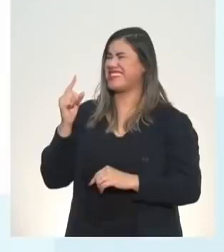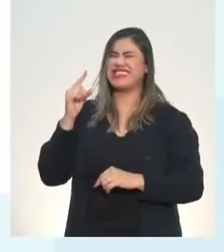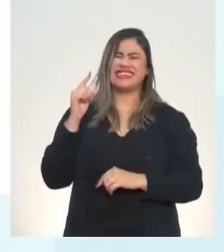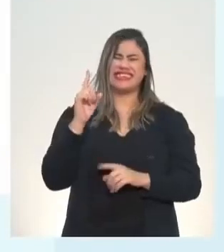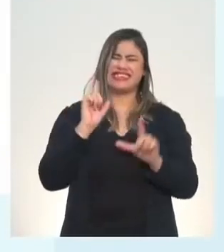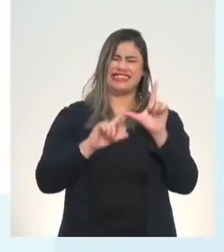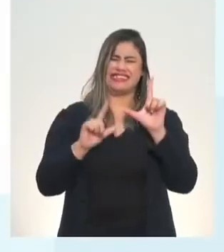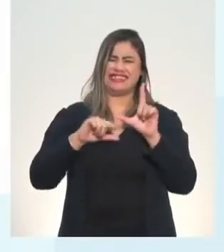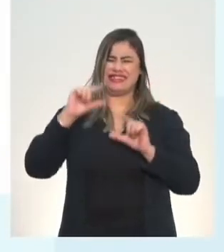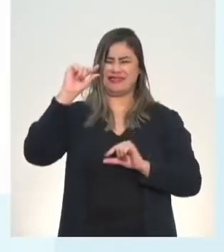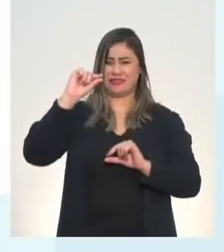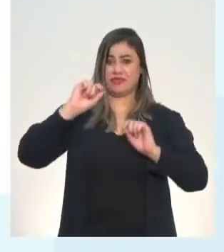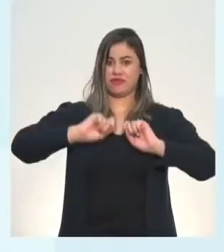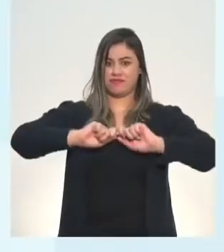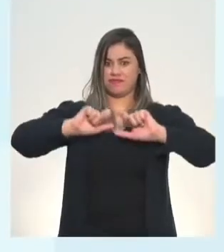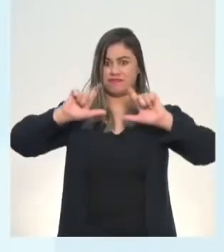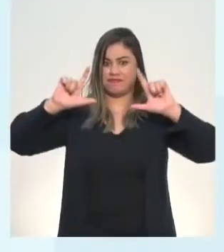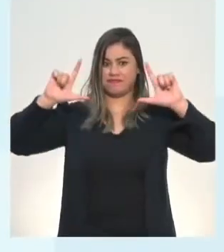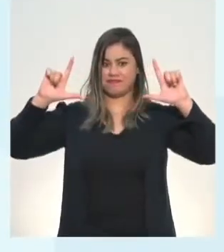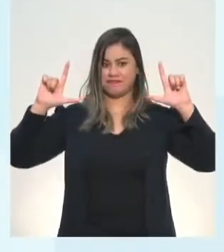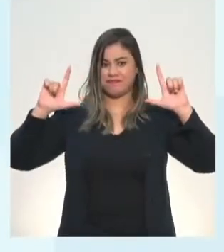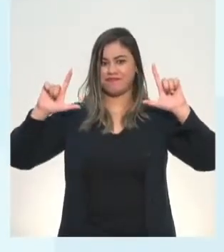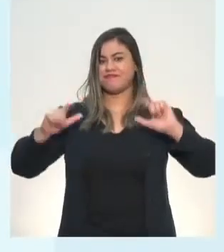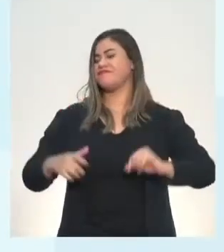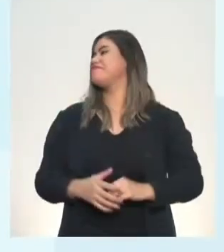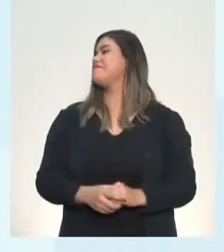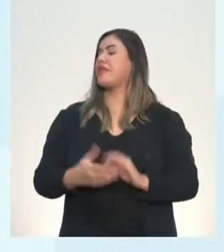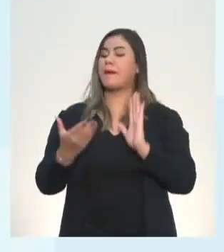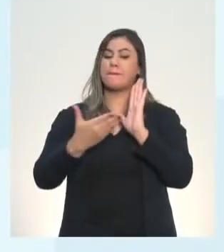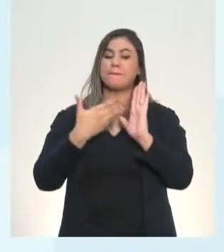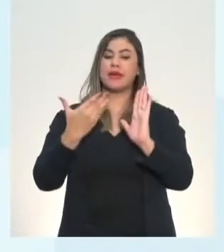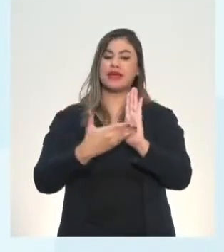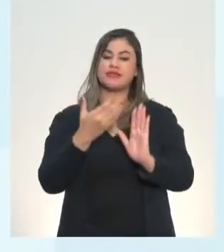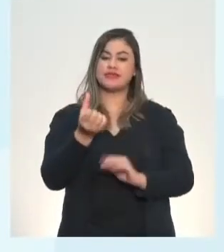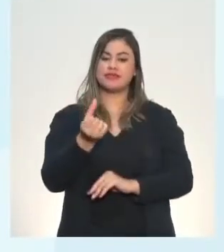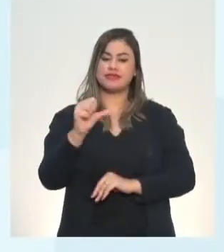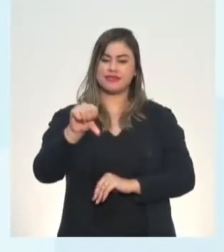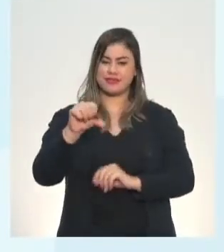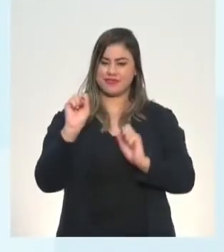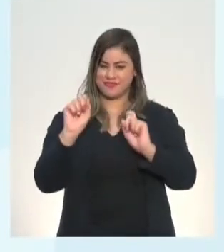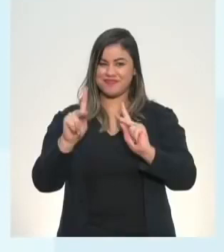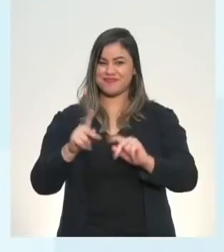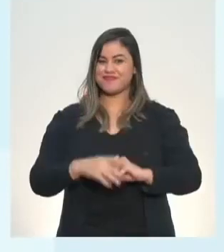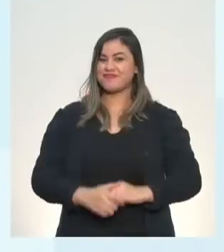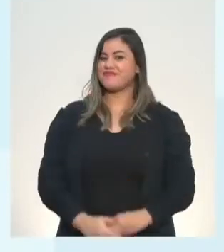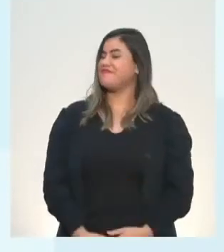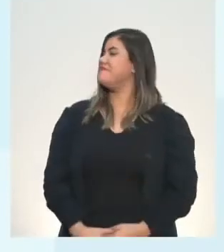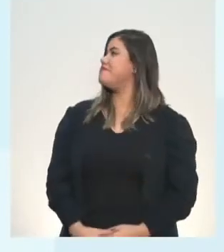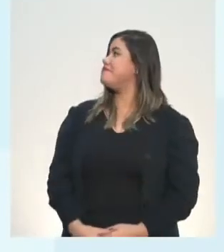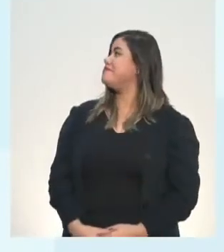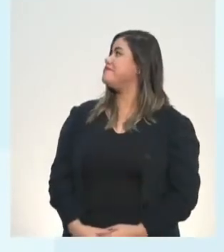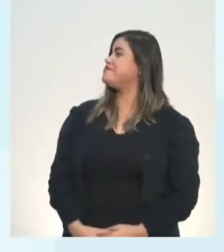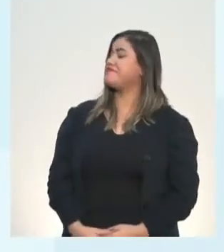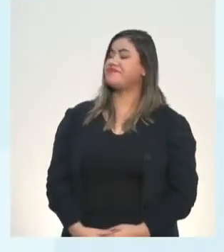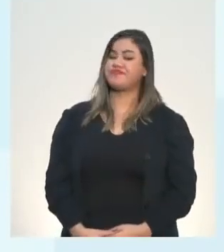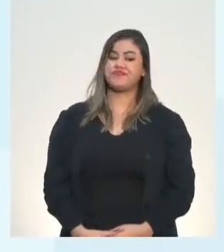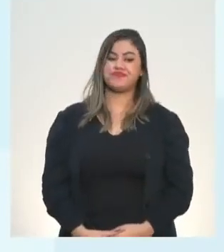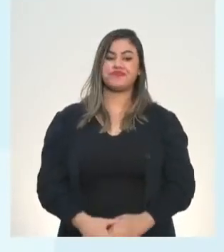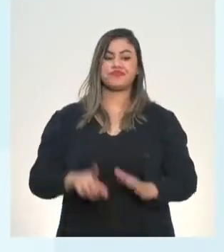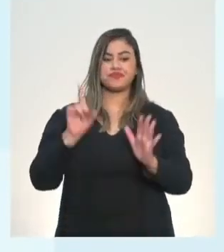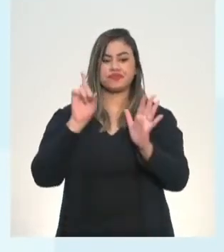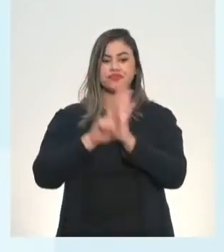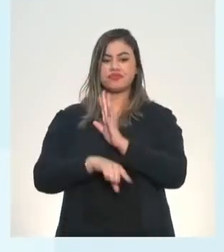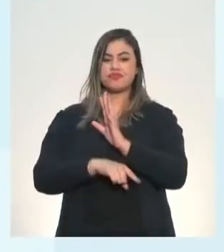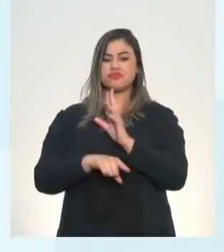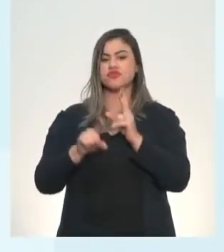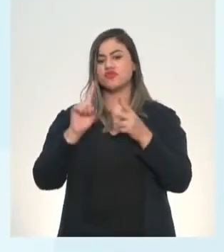né? Uhum. Vamos ampliar isso aí, ó. Isso aí tá tudo na página 69 lá. Então, a gente tem aí duas perguntinhas, na verdade três, né? Não